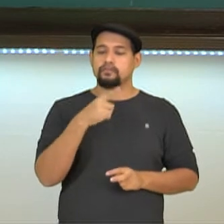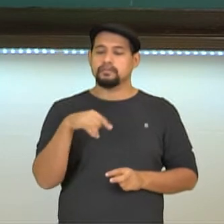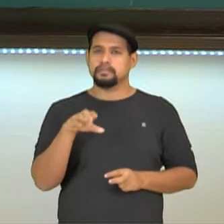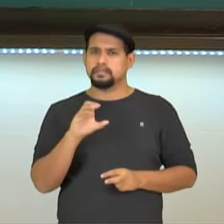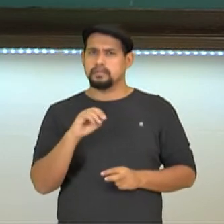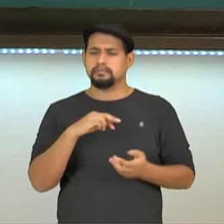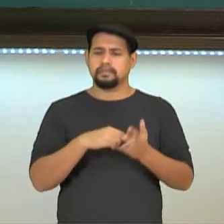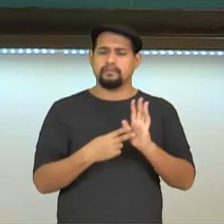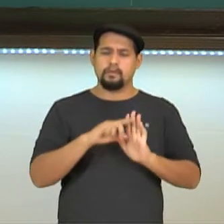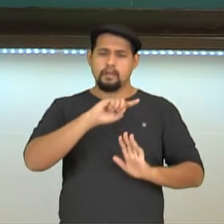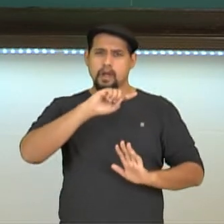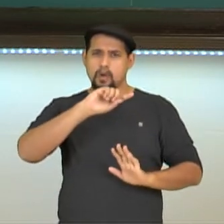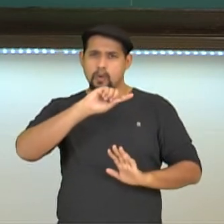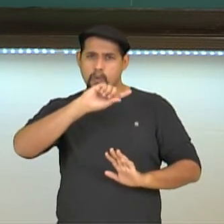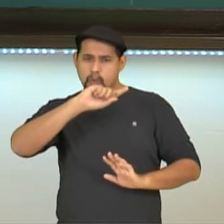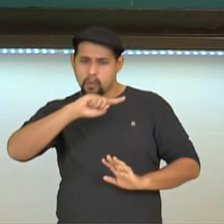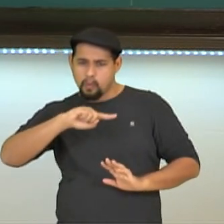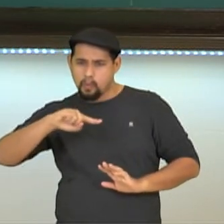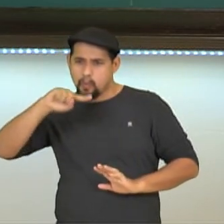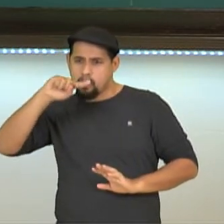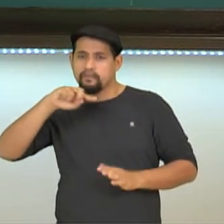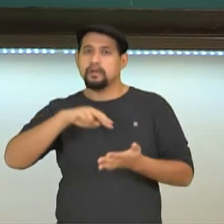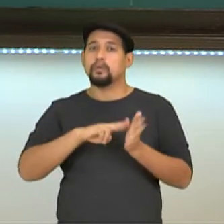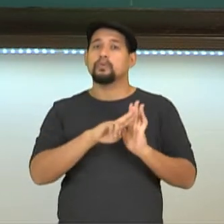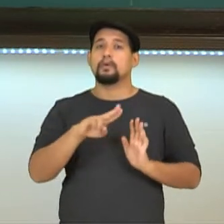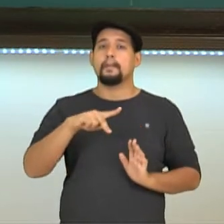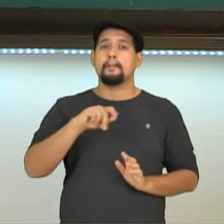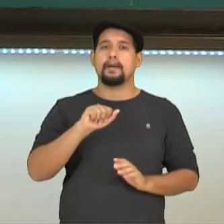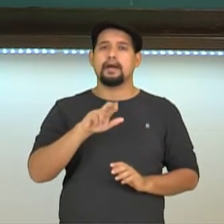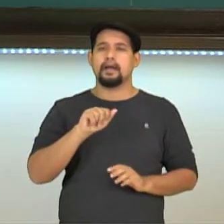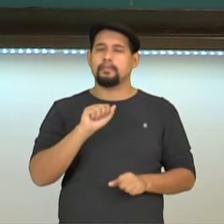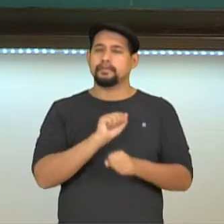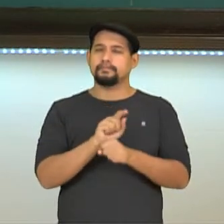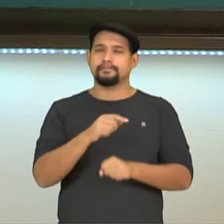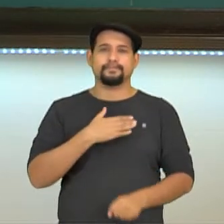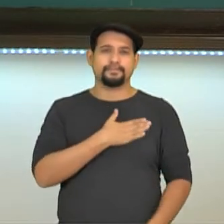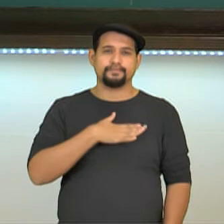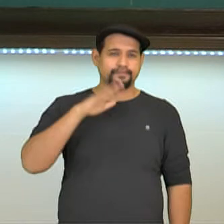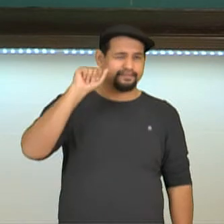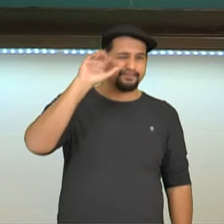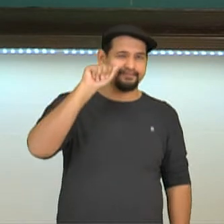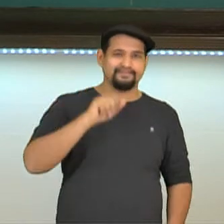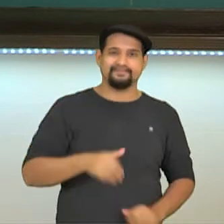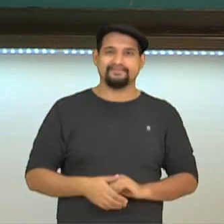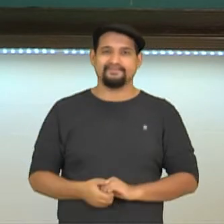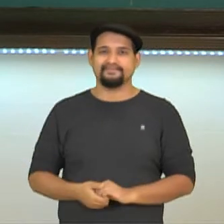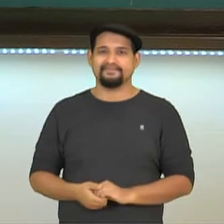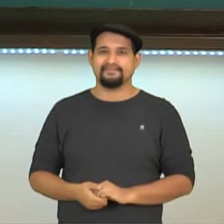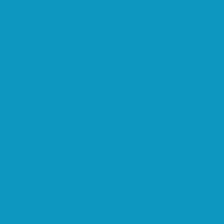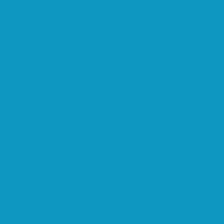quadrática é uma curva que nós chamamos de parábola. Espero que vocês tenham gostado e até breve.